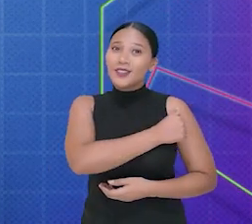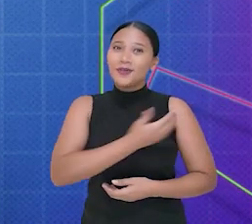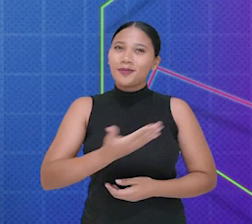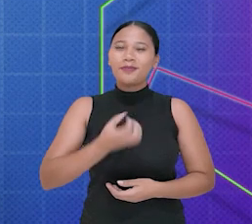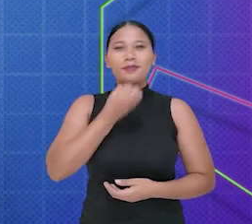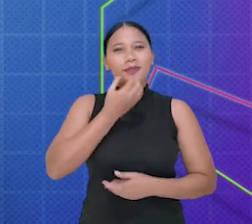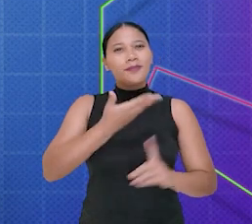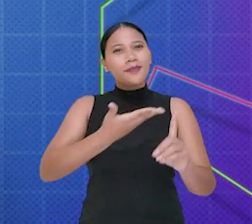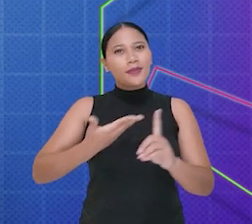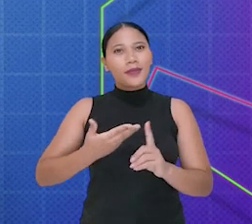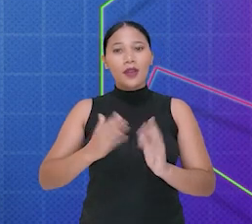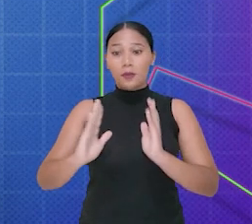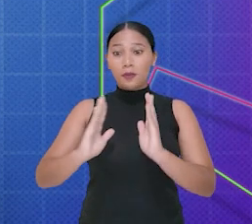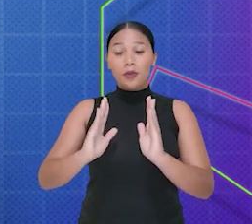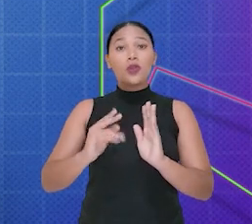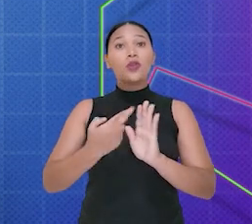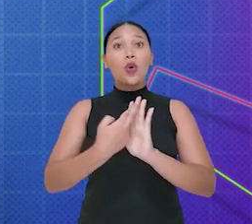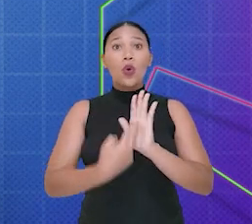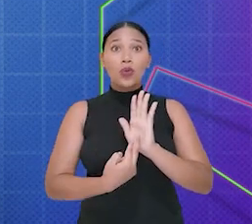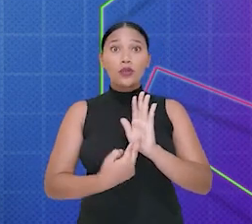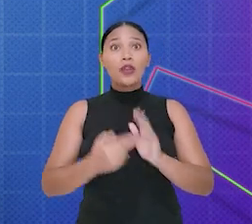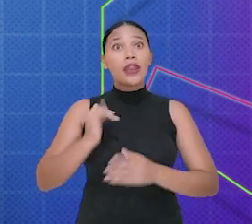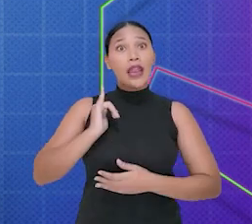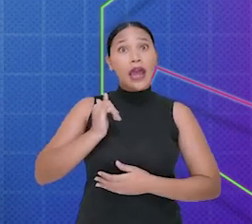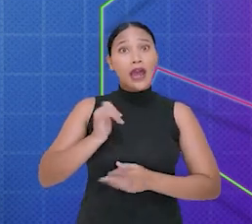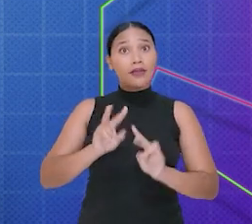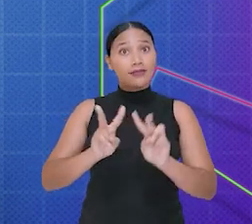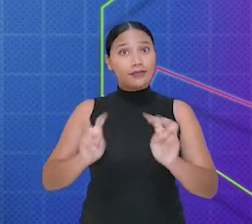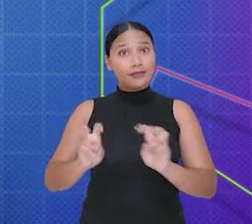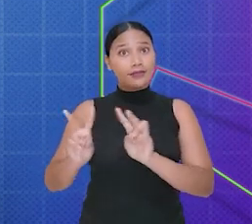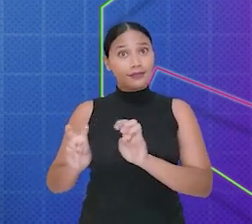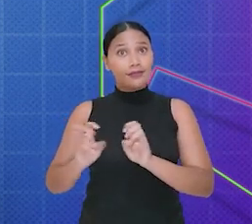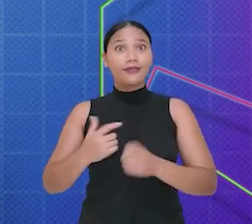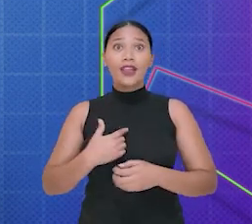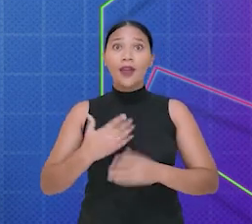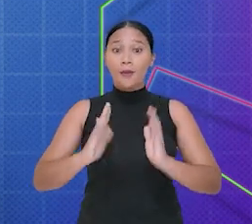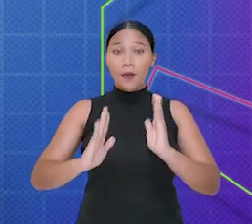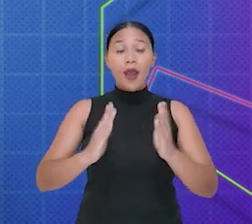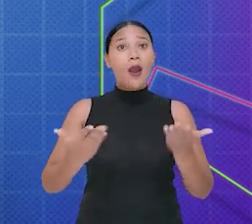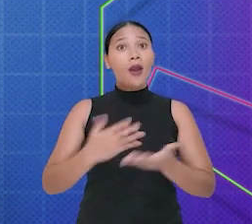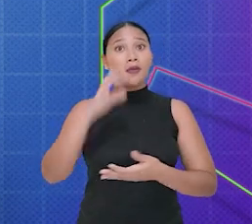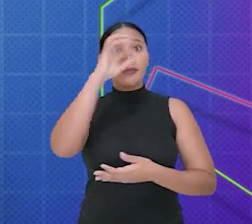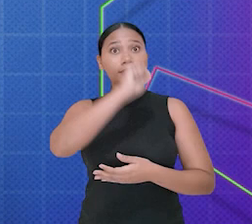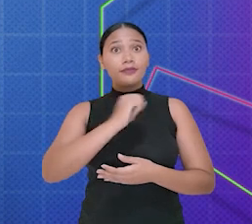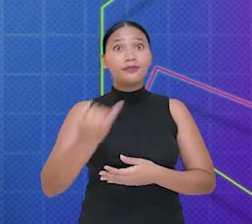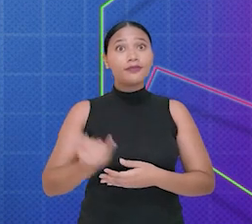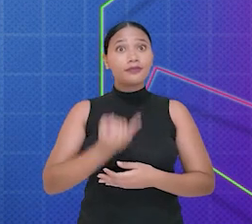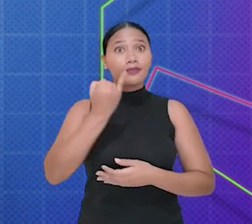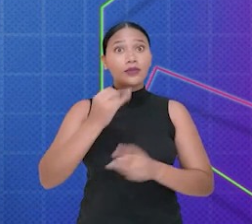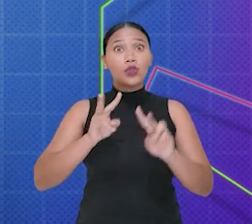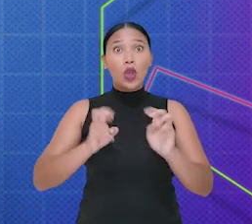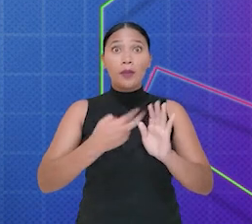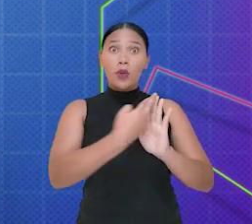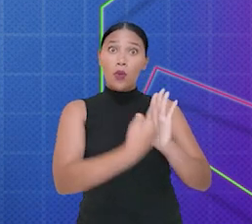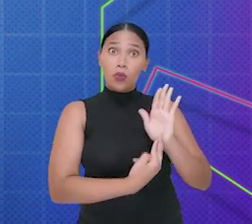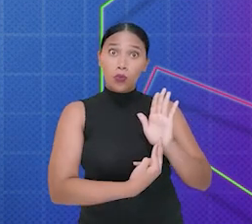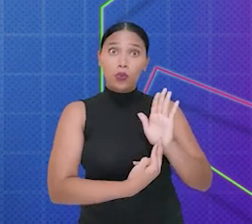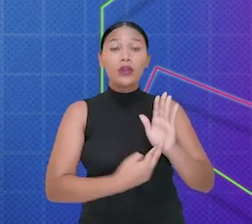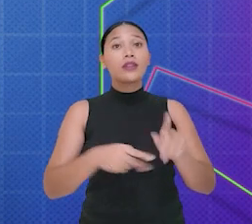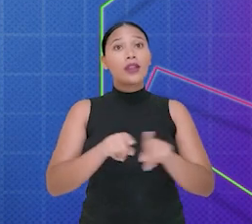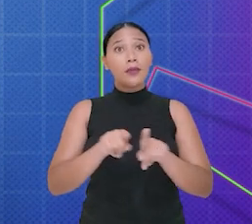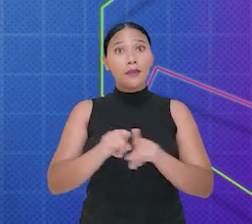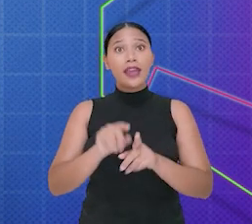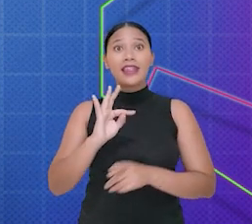Olá, alunos e alunas! Bem-vindos ao módulo de roteiro e narrativas. Nesse módulo, vocês aprenderão sobre a importância dos